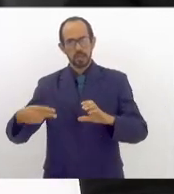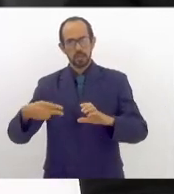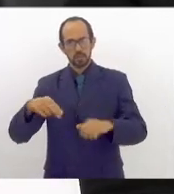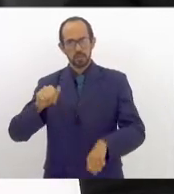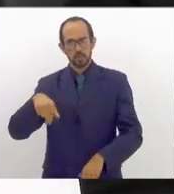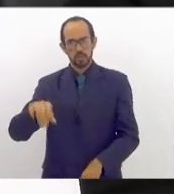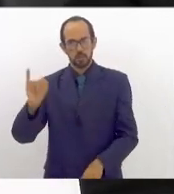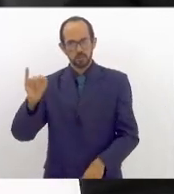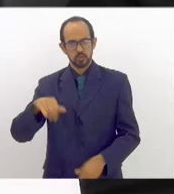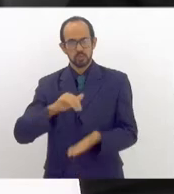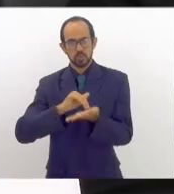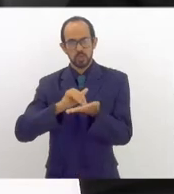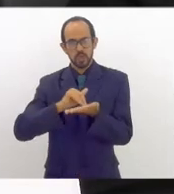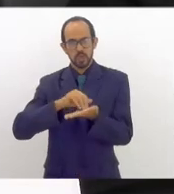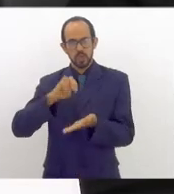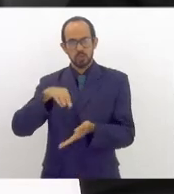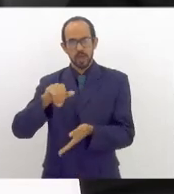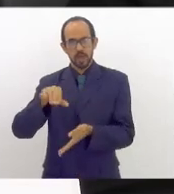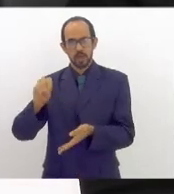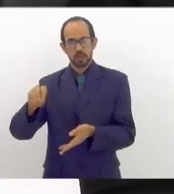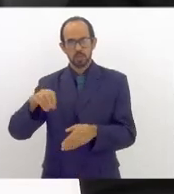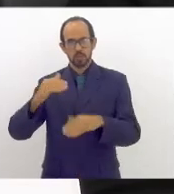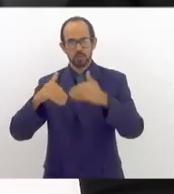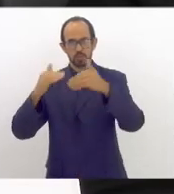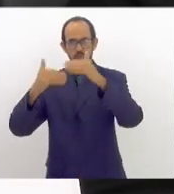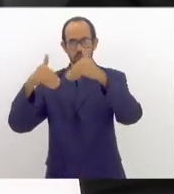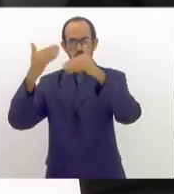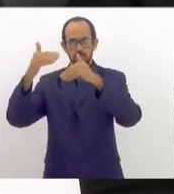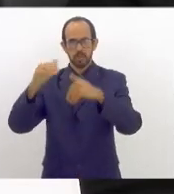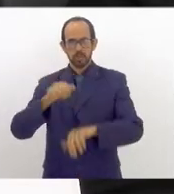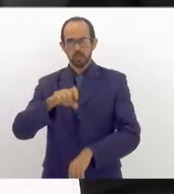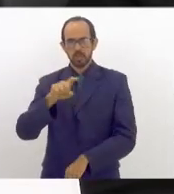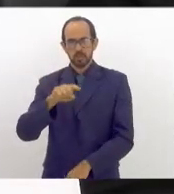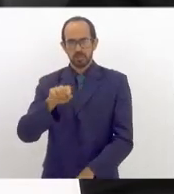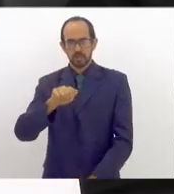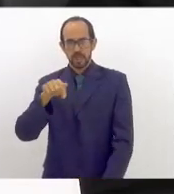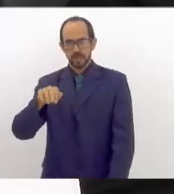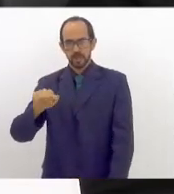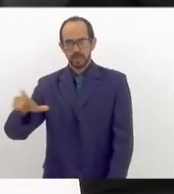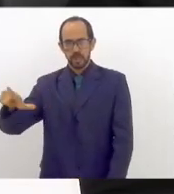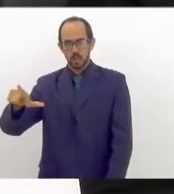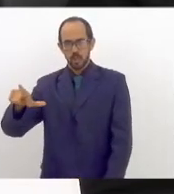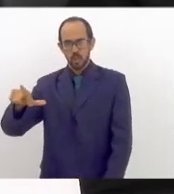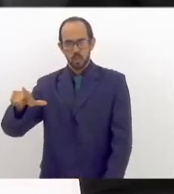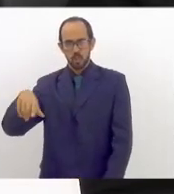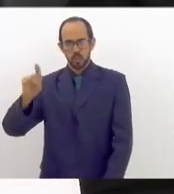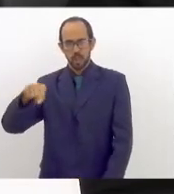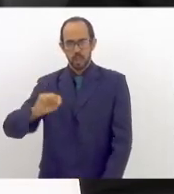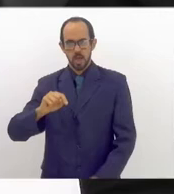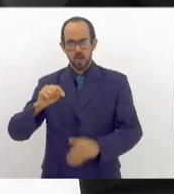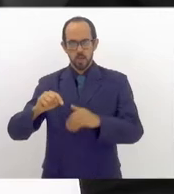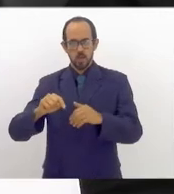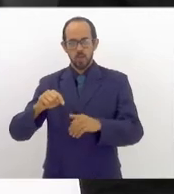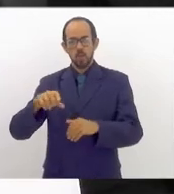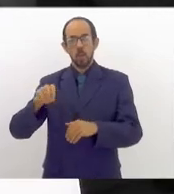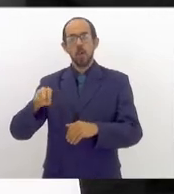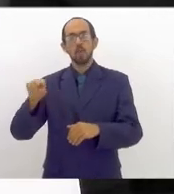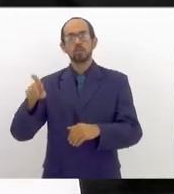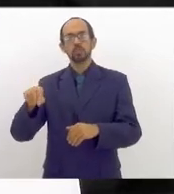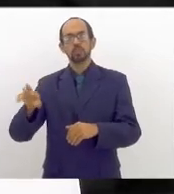secretário Mário desenvolvimento nosso Zaqueu Teixeira nosso Ouvidor geral Fabrício